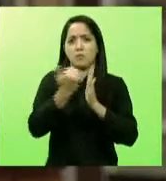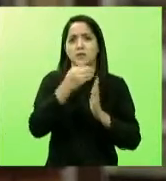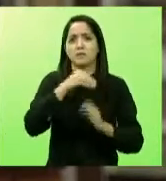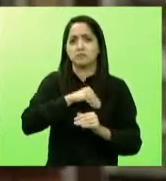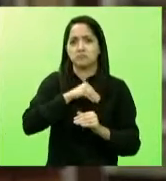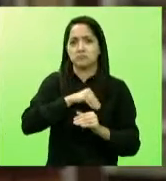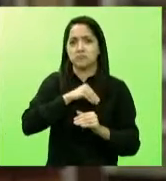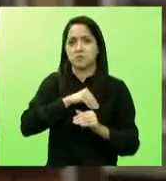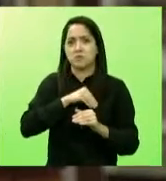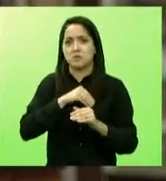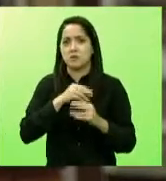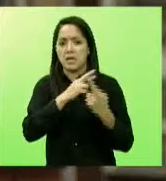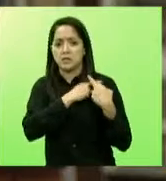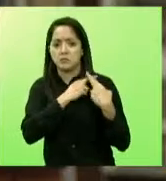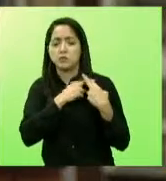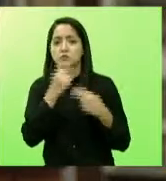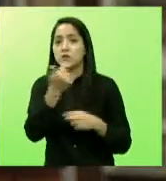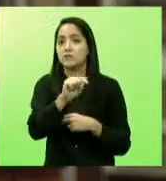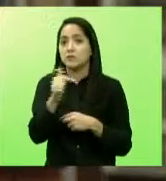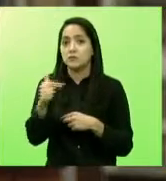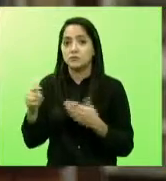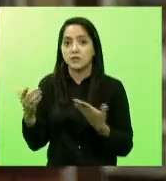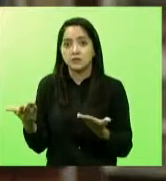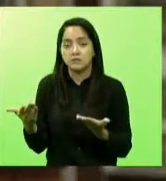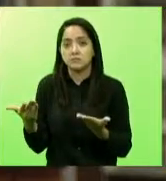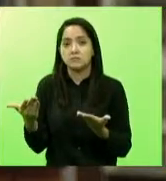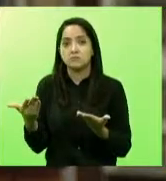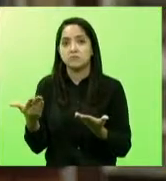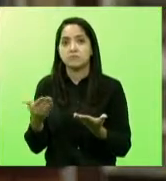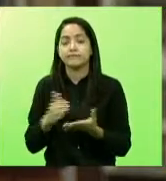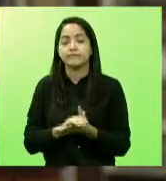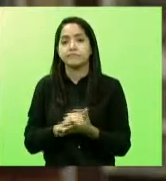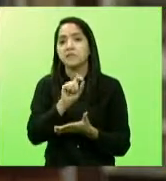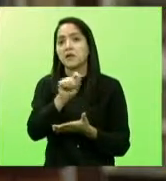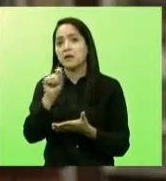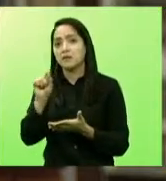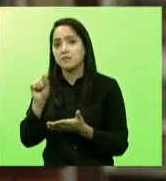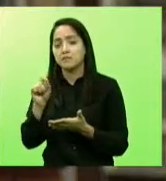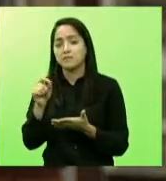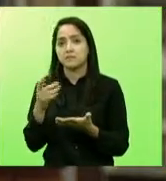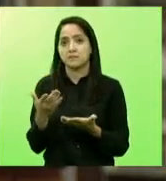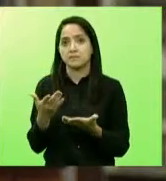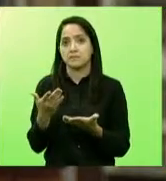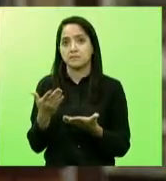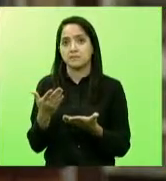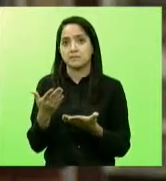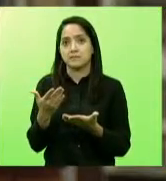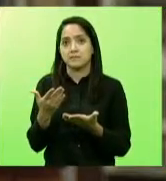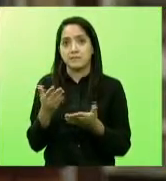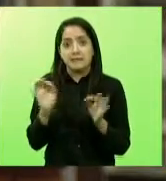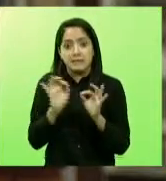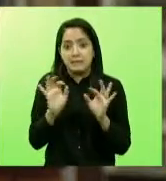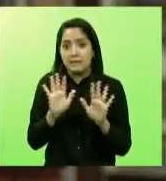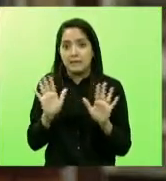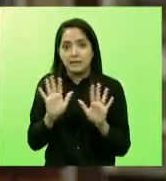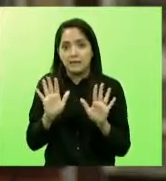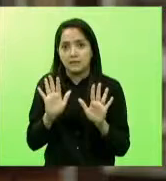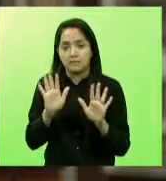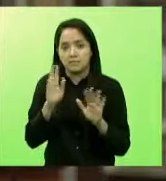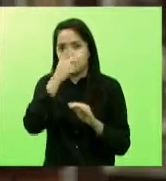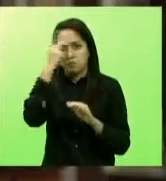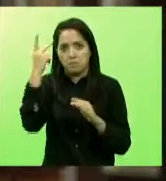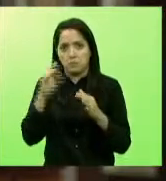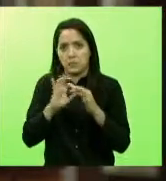lá, porque se ninguém é responsável por ele, deputado Vampiro, deputado Laércio, né, ninguém concedeu o